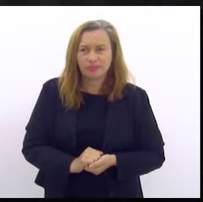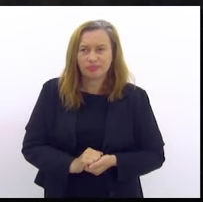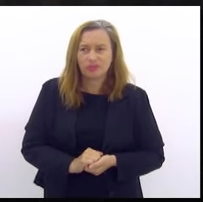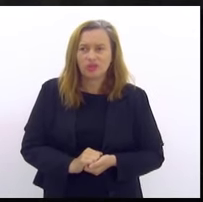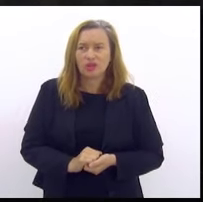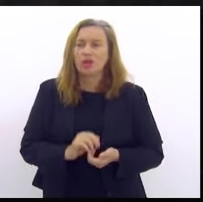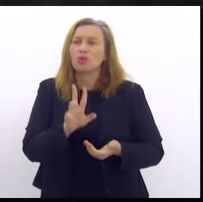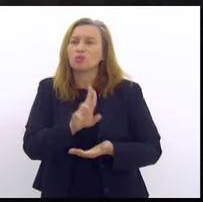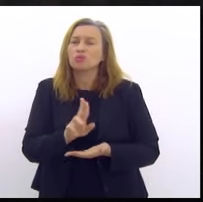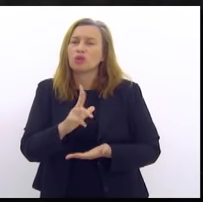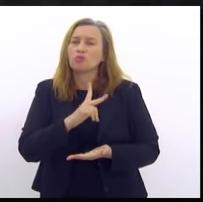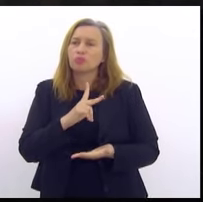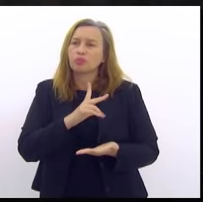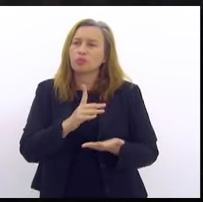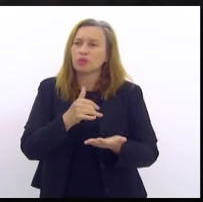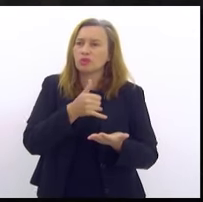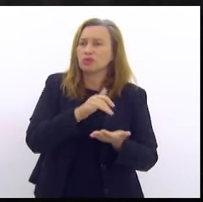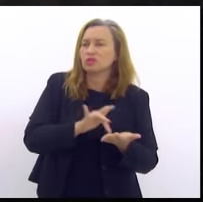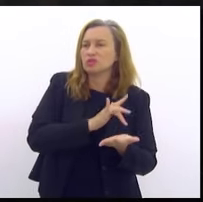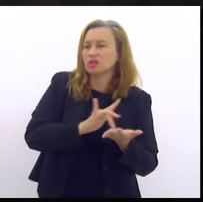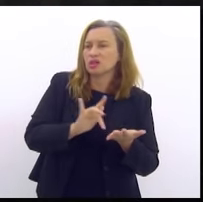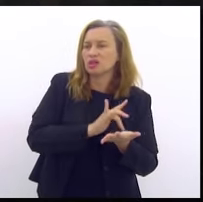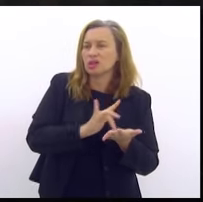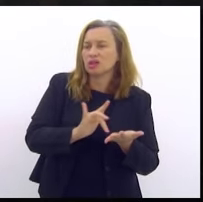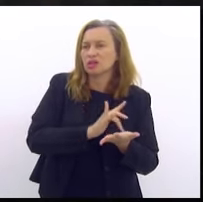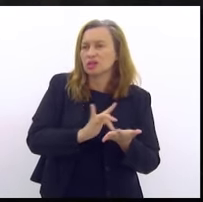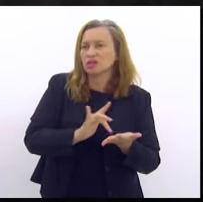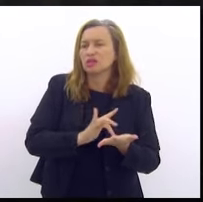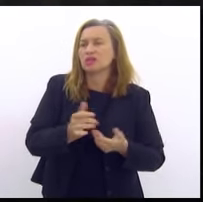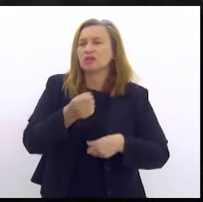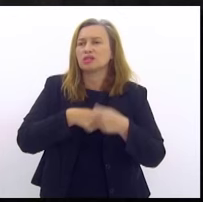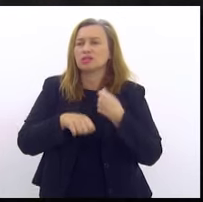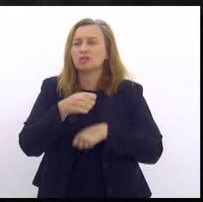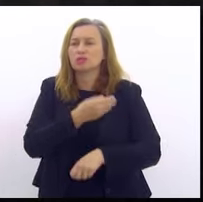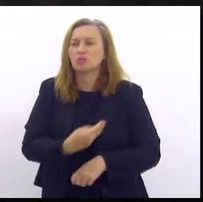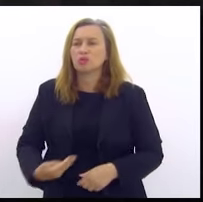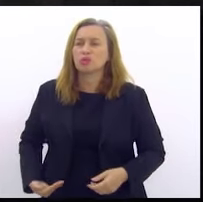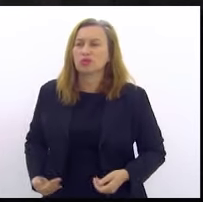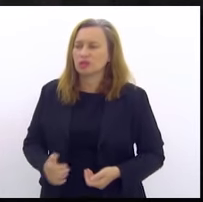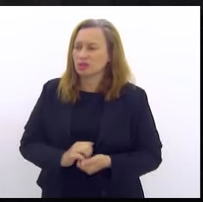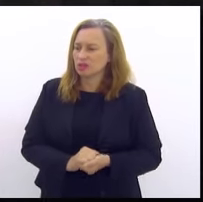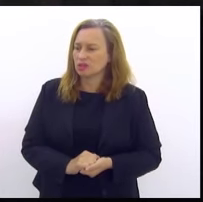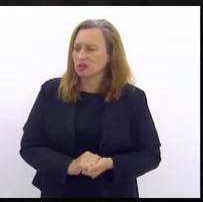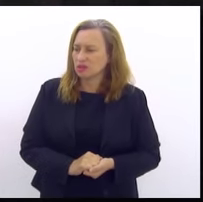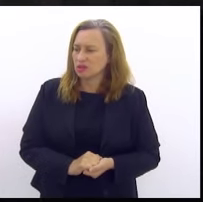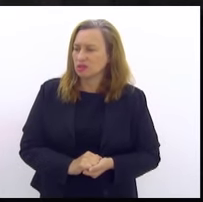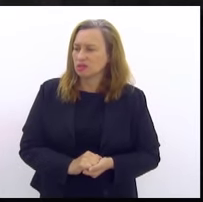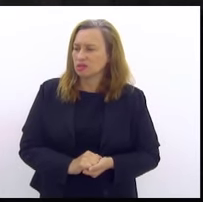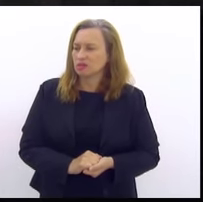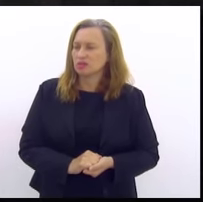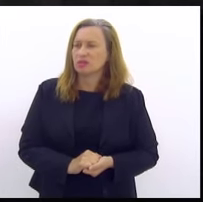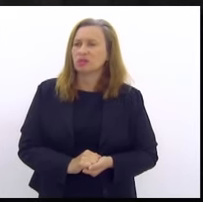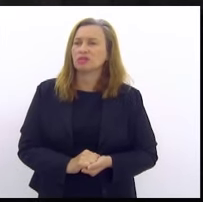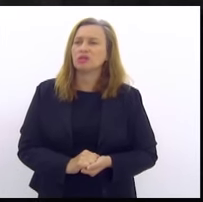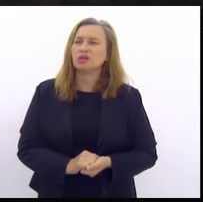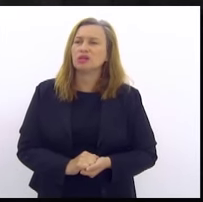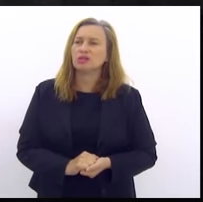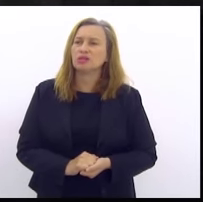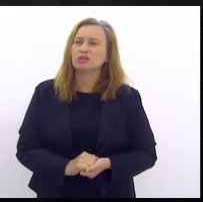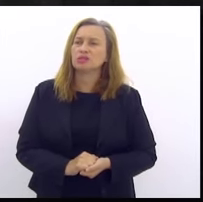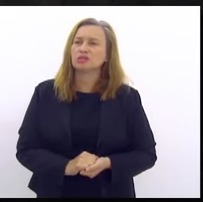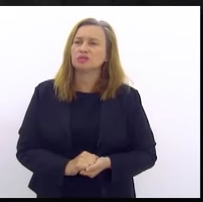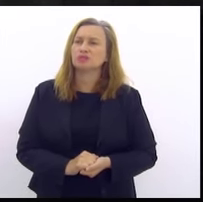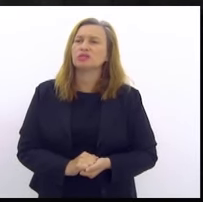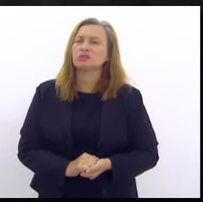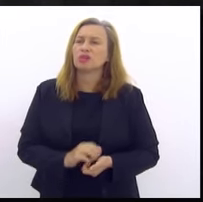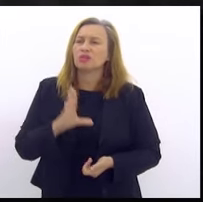Usar o próprio celular sem subsídio da administração pública. 2. O boletim ostensivo